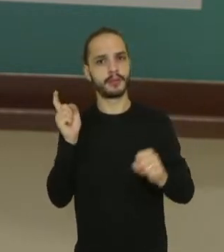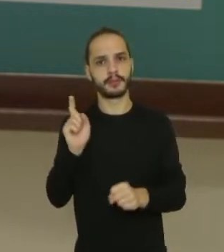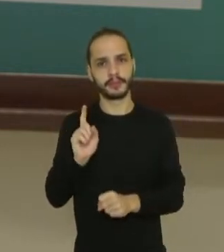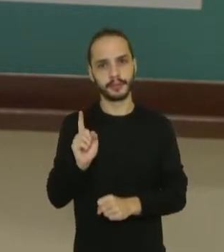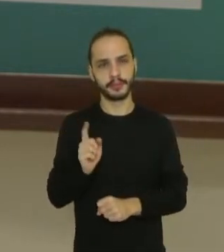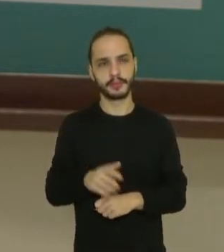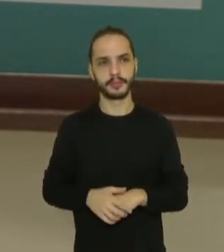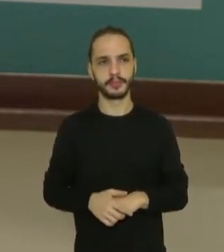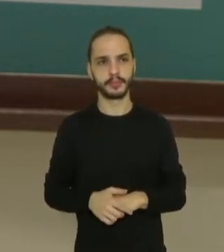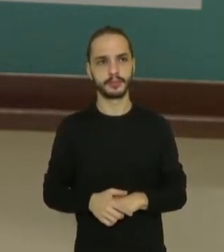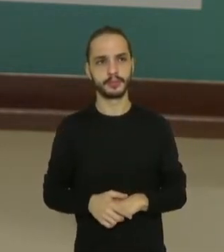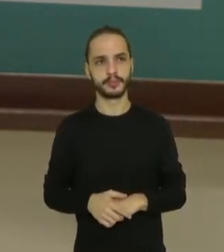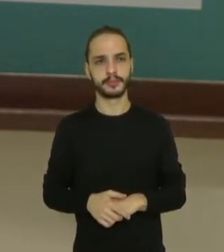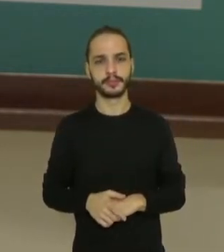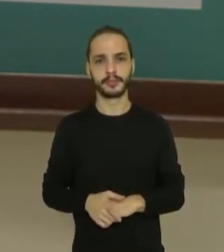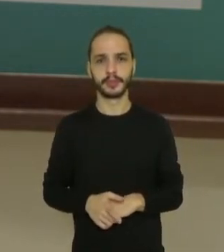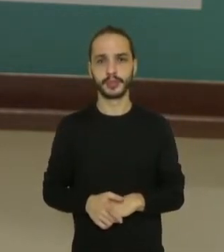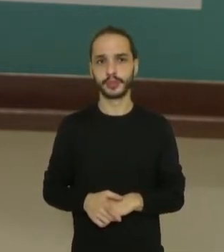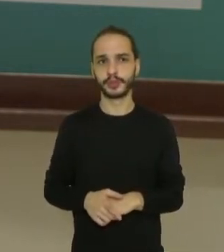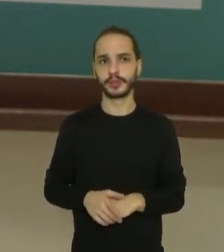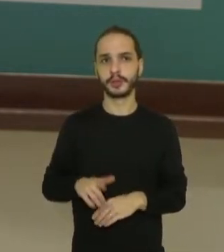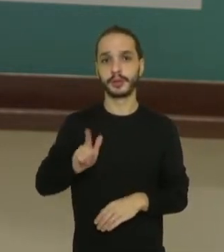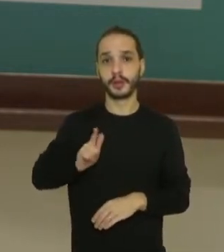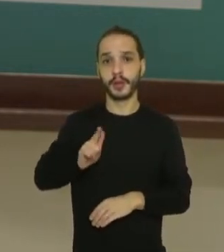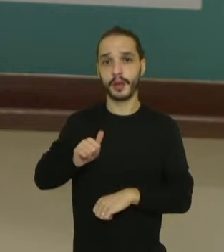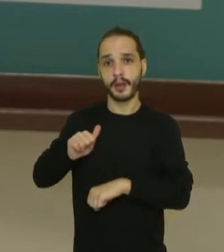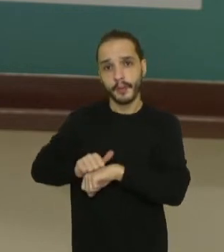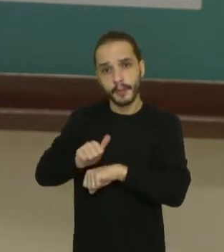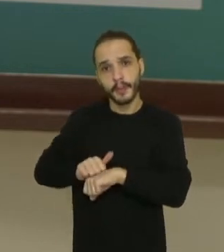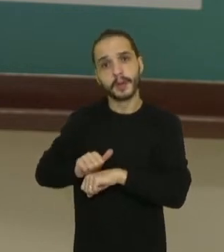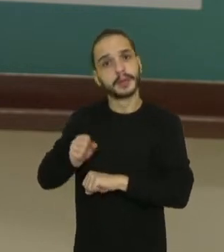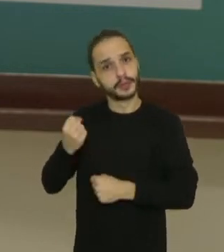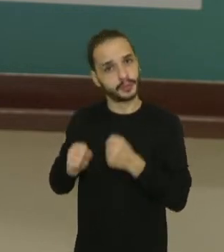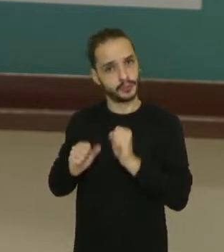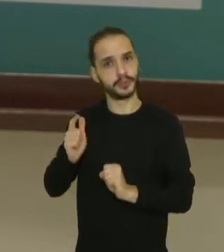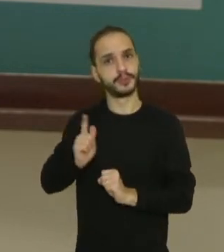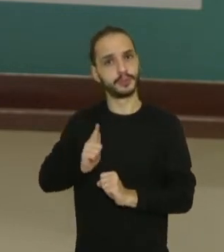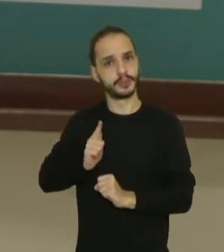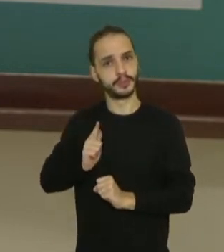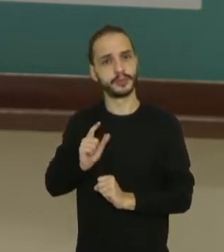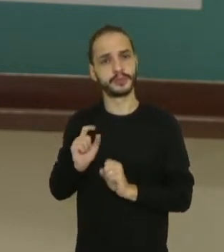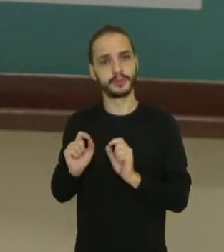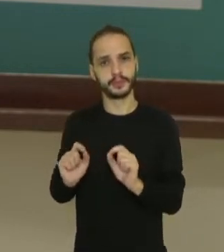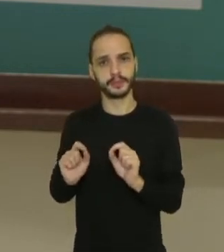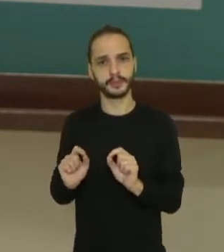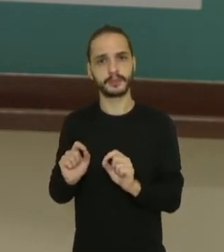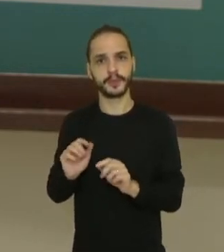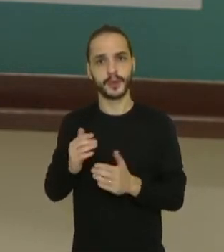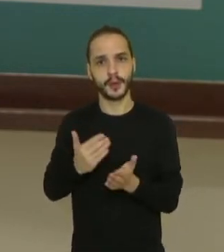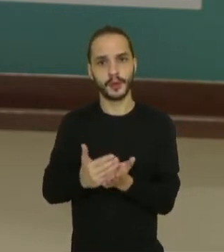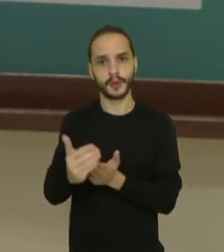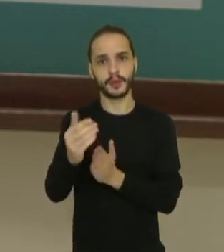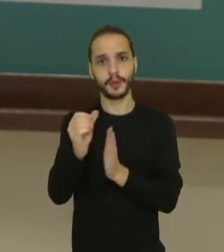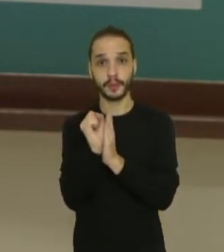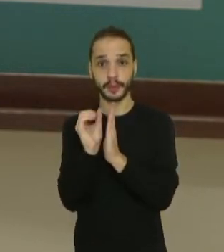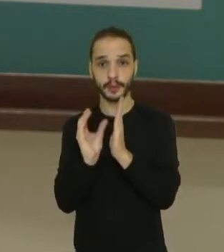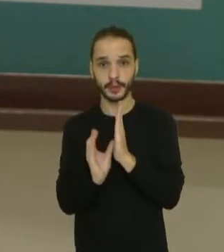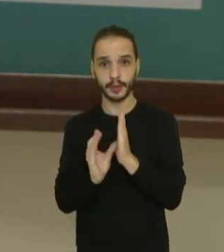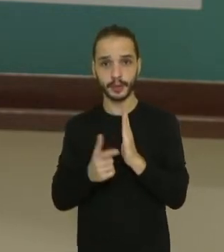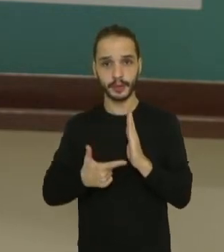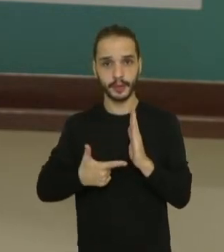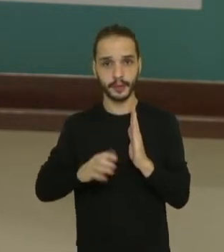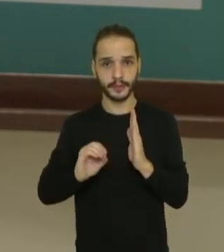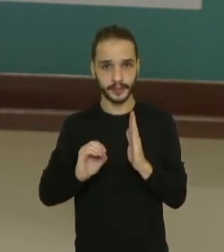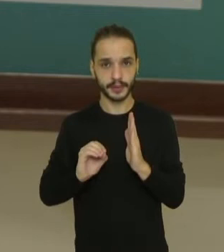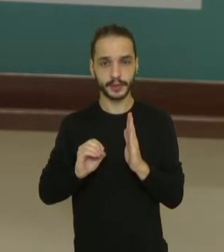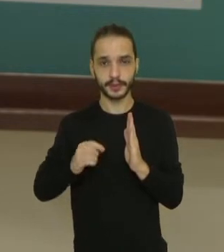Londres. Aí nos subdesenvolvidos industrializados, como o Brasil, o processo iniciado a partir do século XX, após a Segunda Guerra